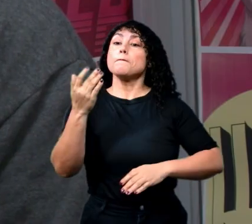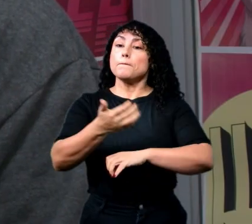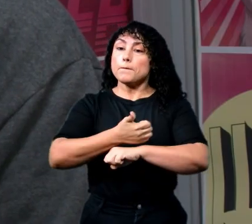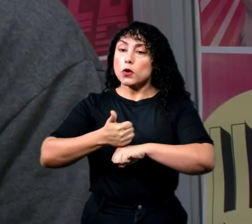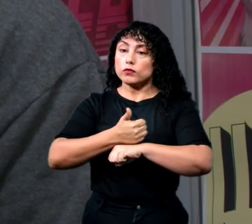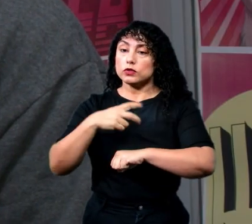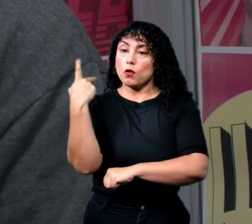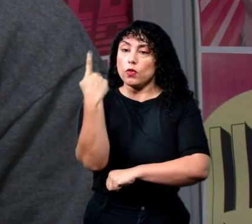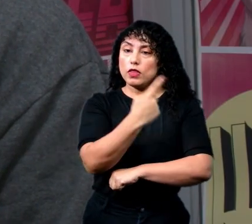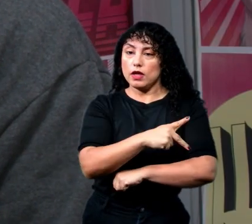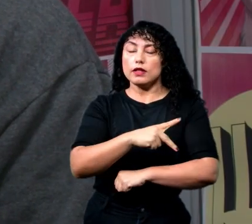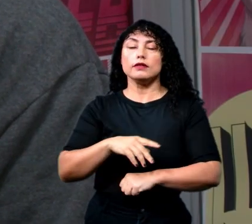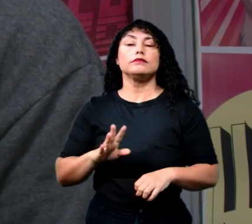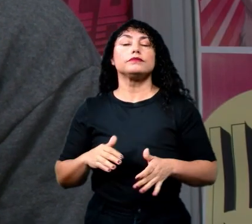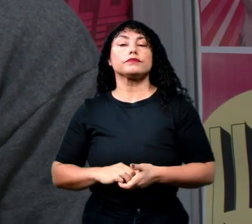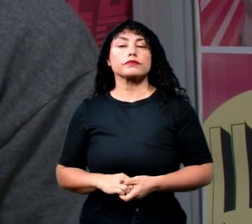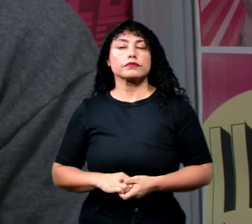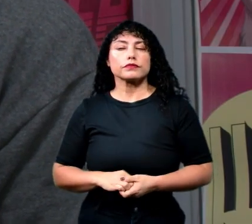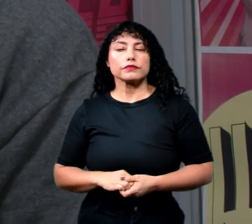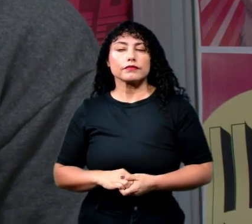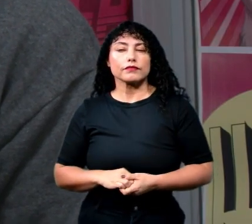né? E aí